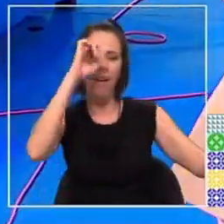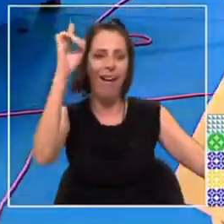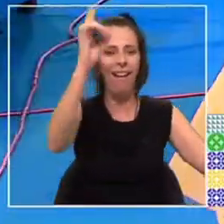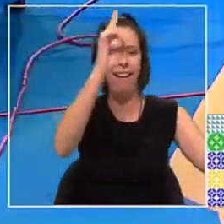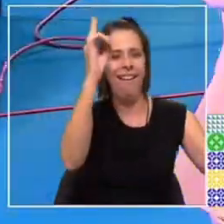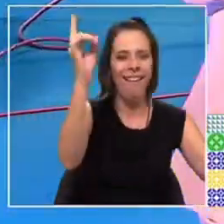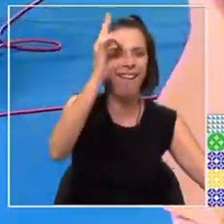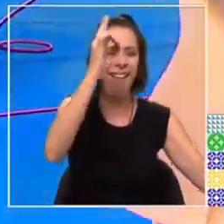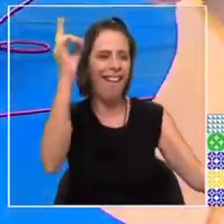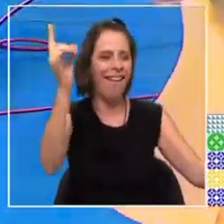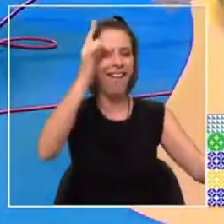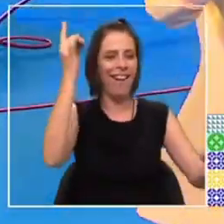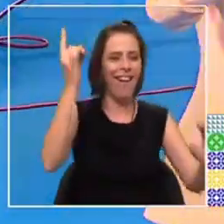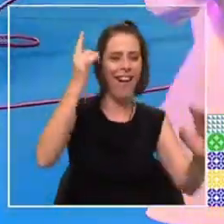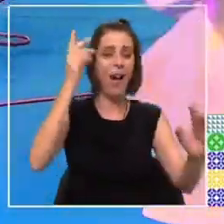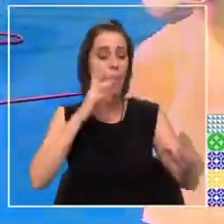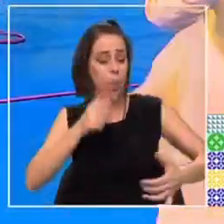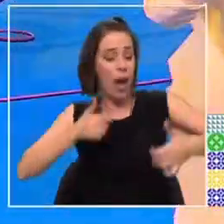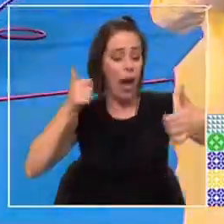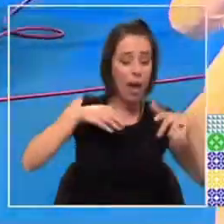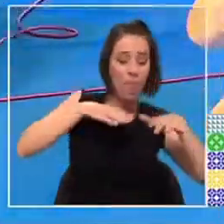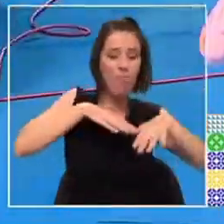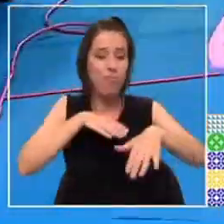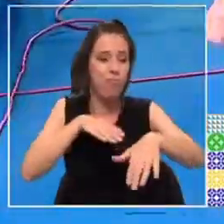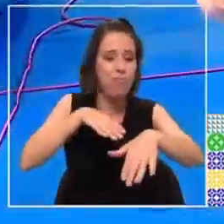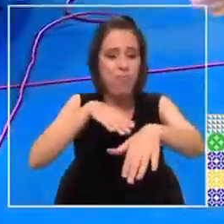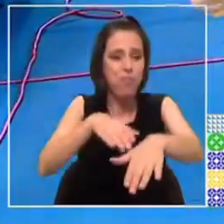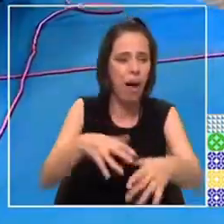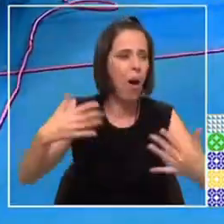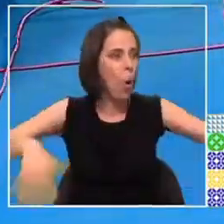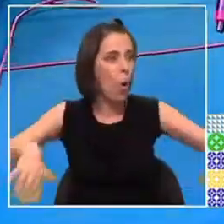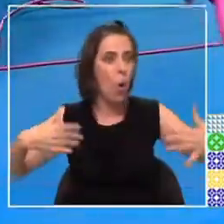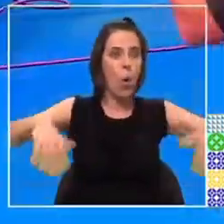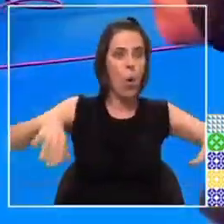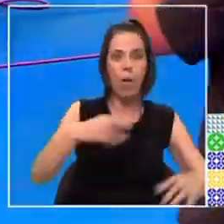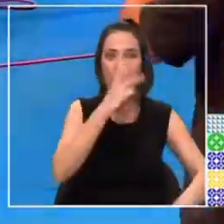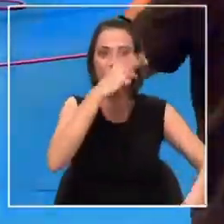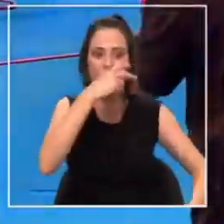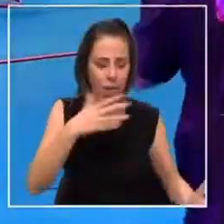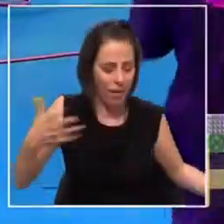pronta trânsito na capital comportamento informar